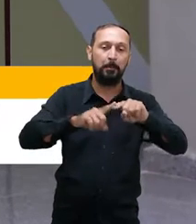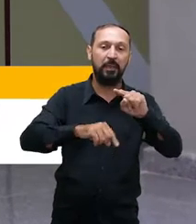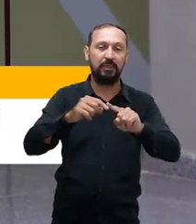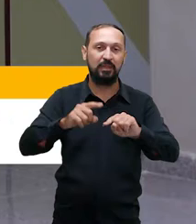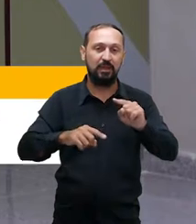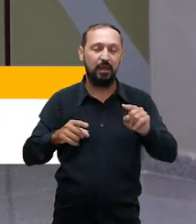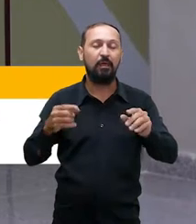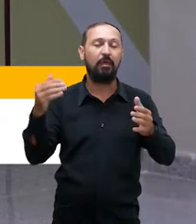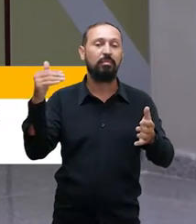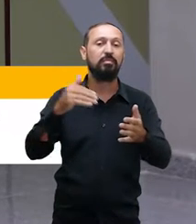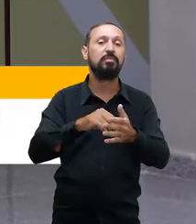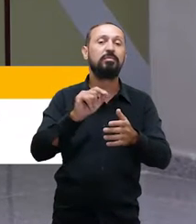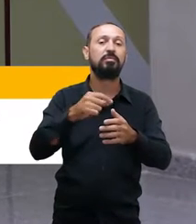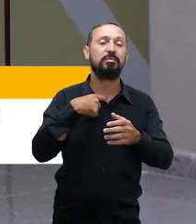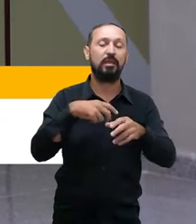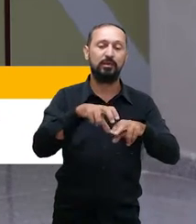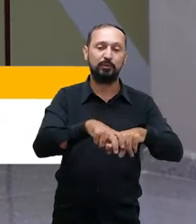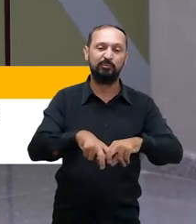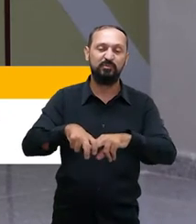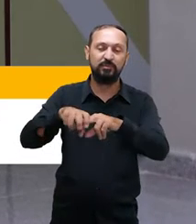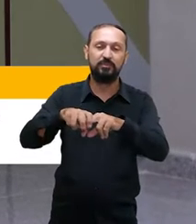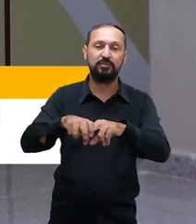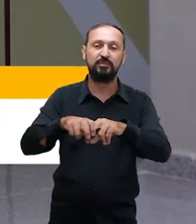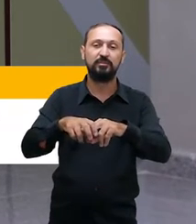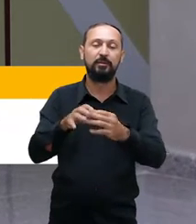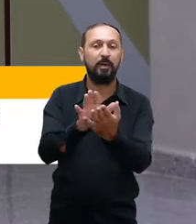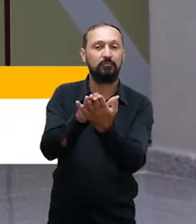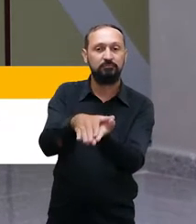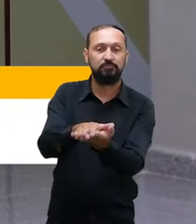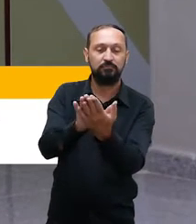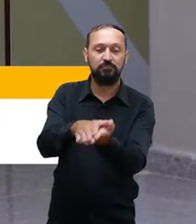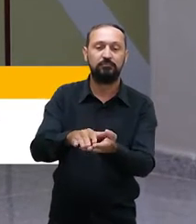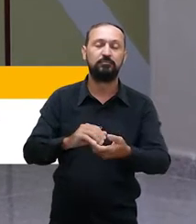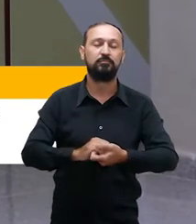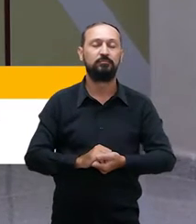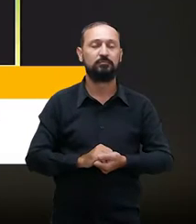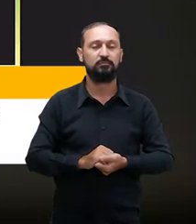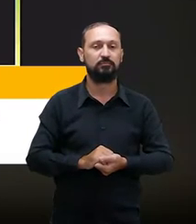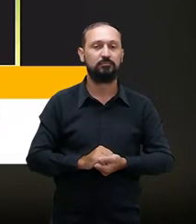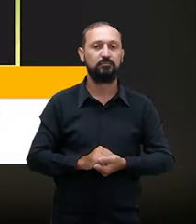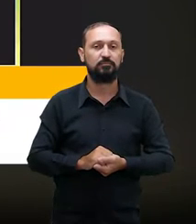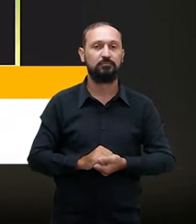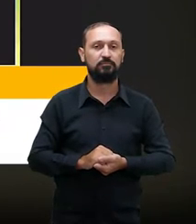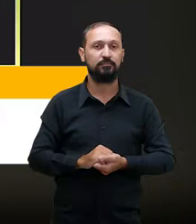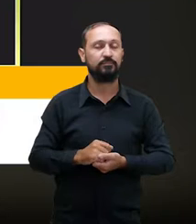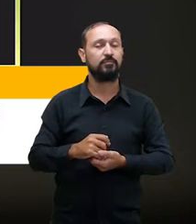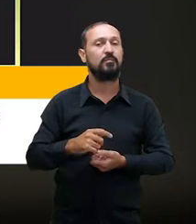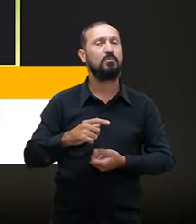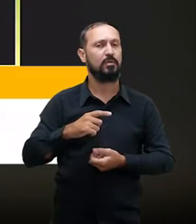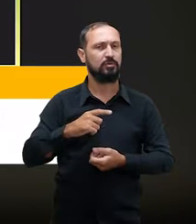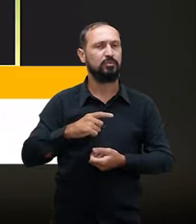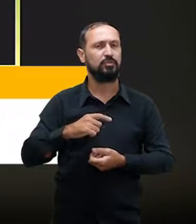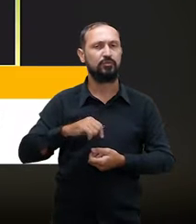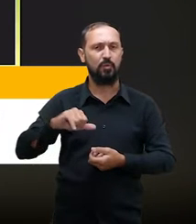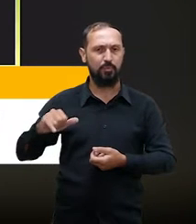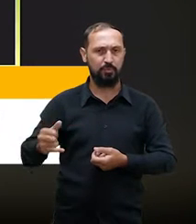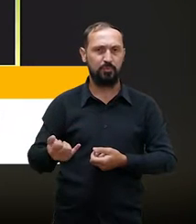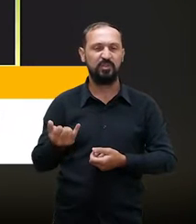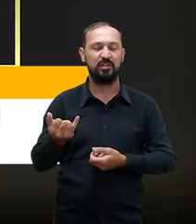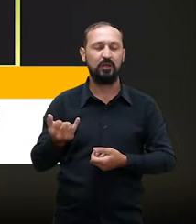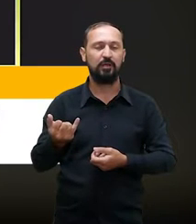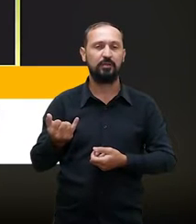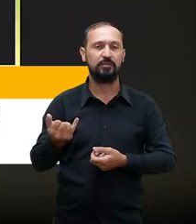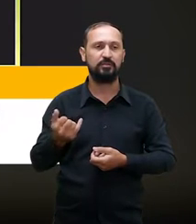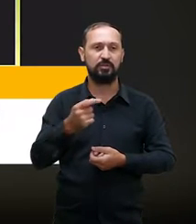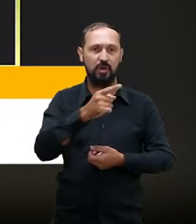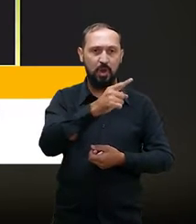de manutenção de equipamentos e até de cadeiras para hemodiálise. Eu tive a oportunidade de fazer